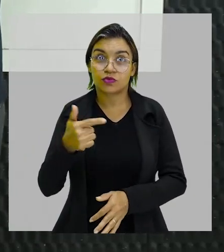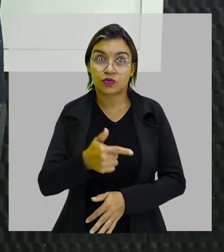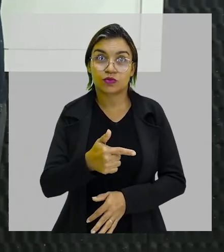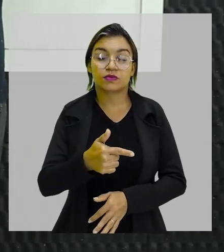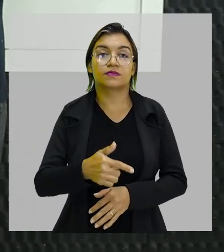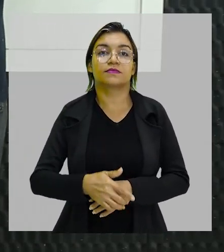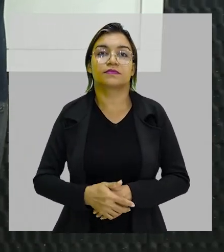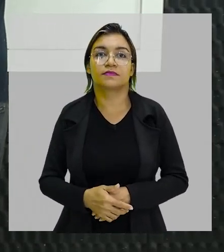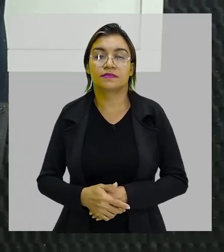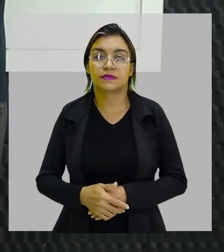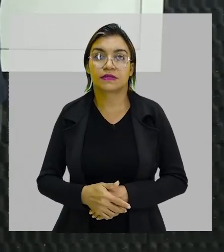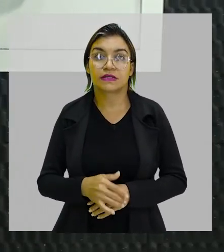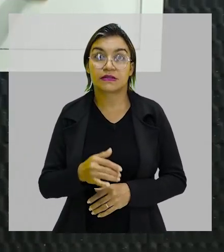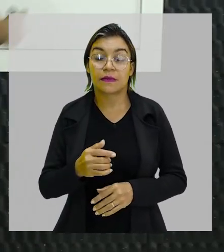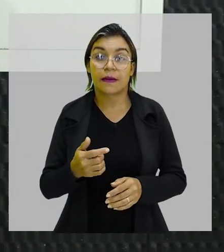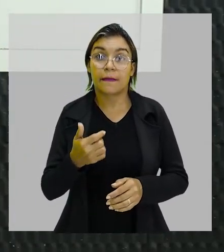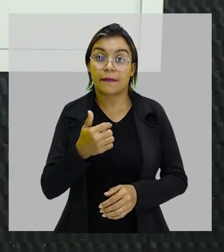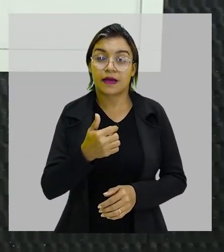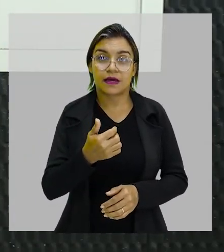Fica 12 positivo.